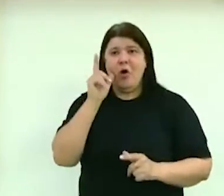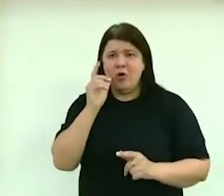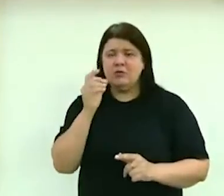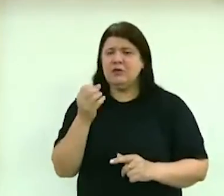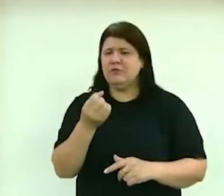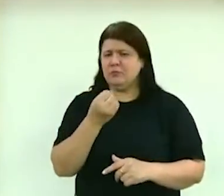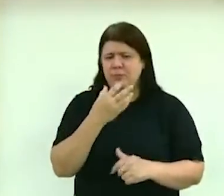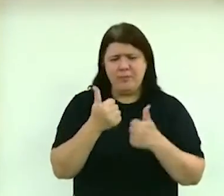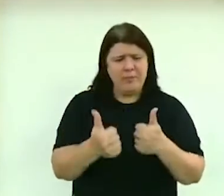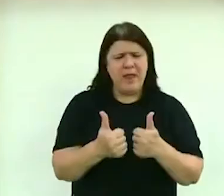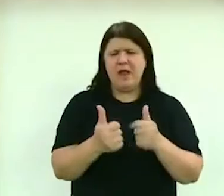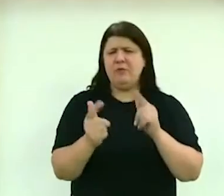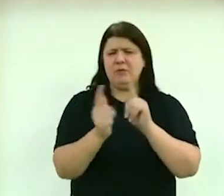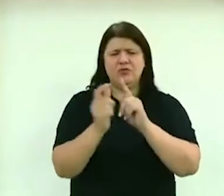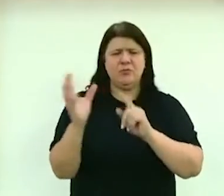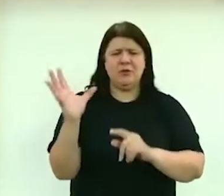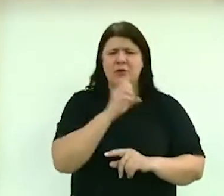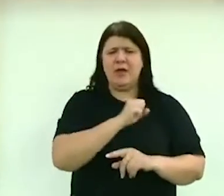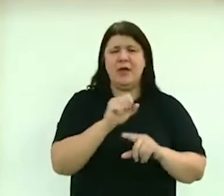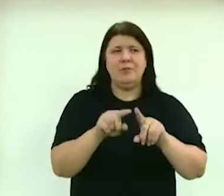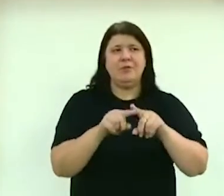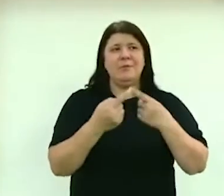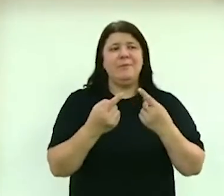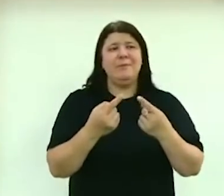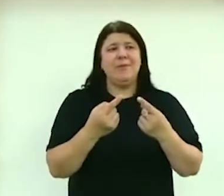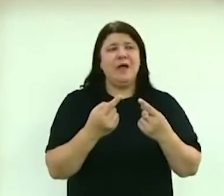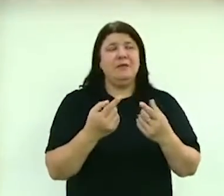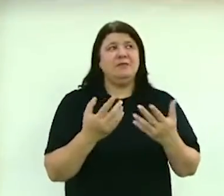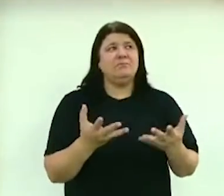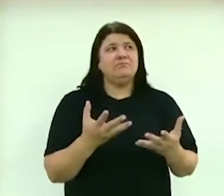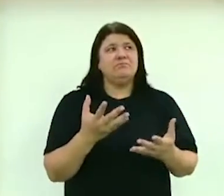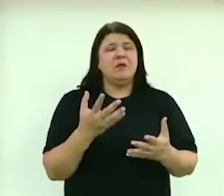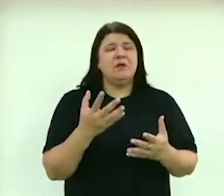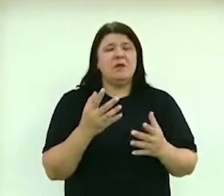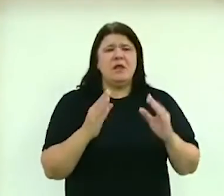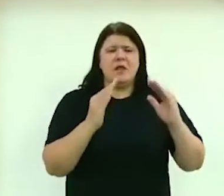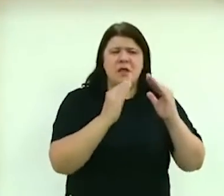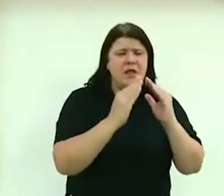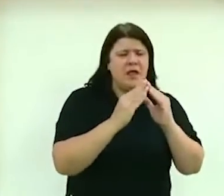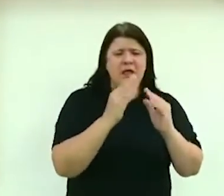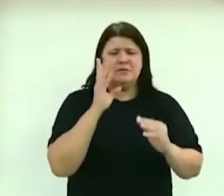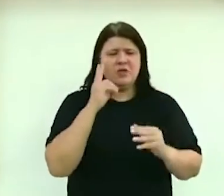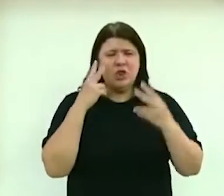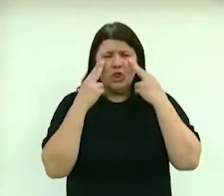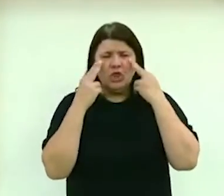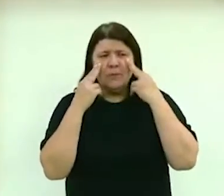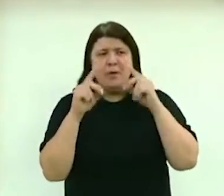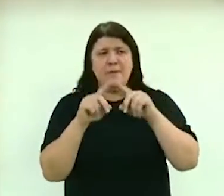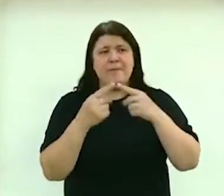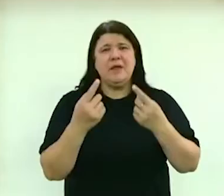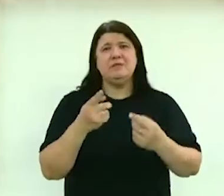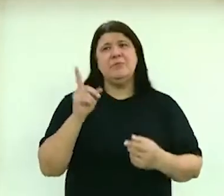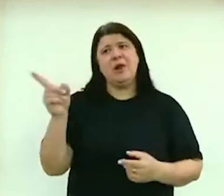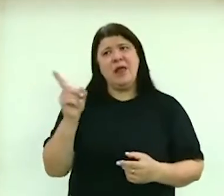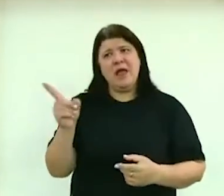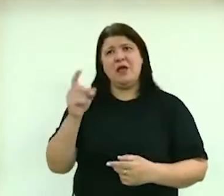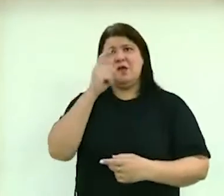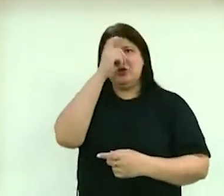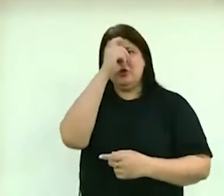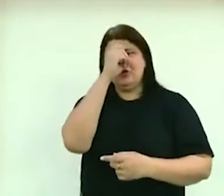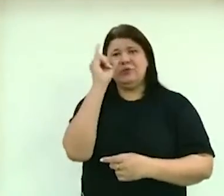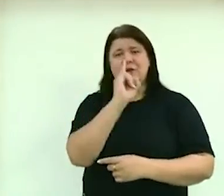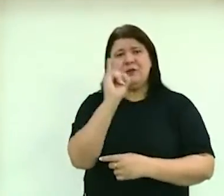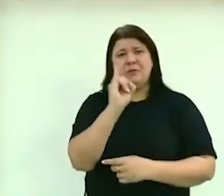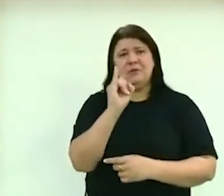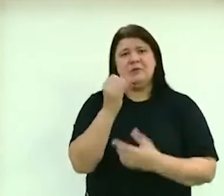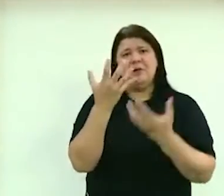a medicação, foi para casa para poder ser medicada em casa. Mas então a ideia é montar uma ala no Hospital Irmã Dulce para receber os